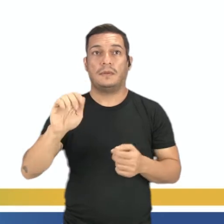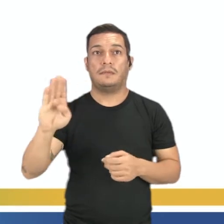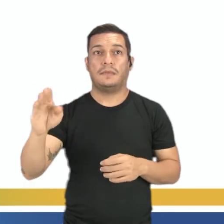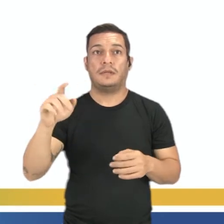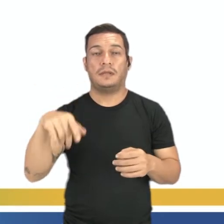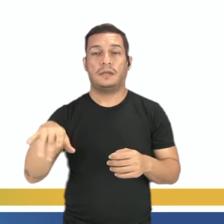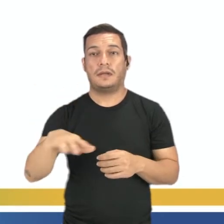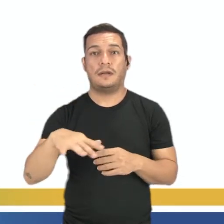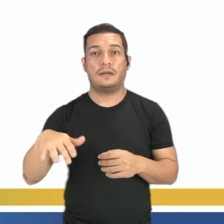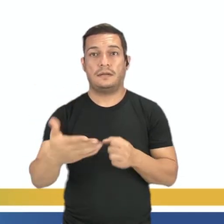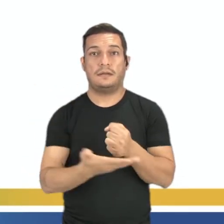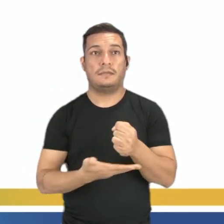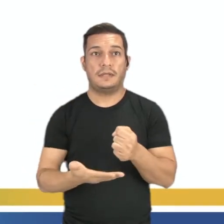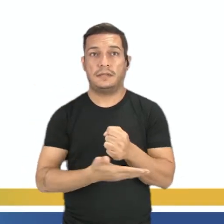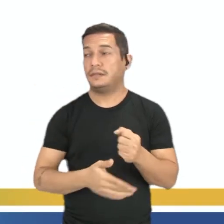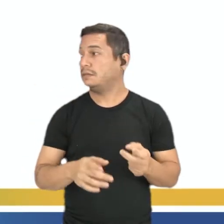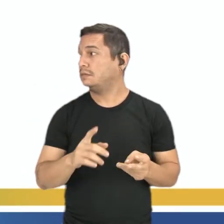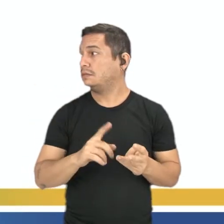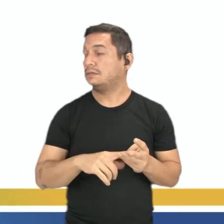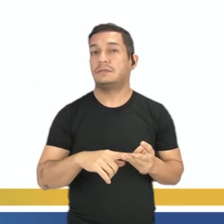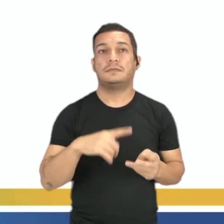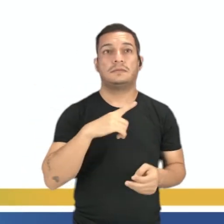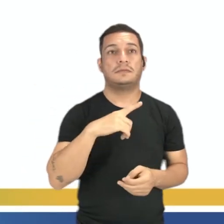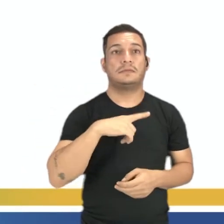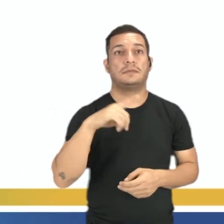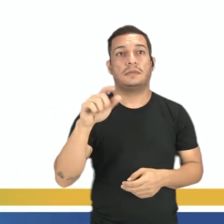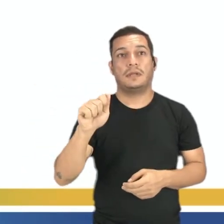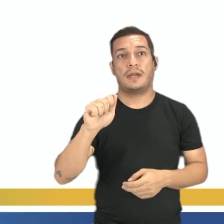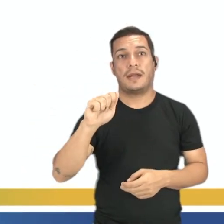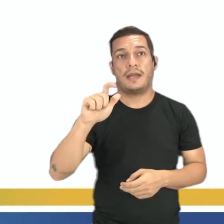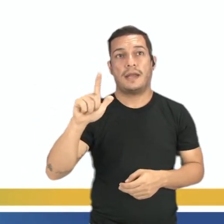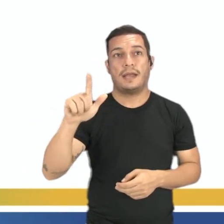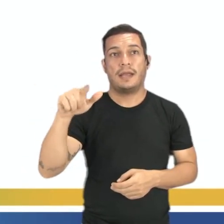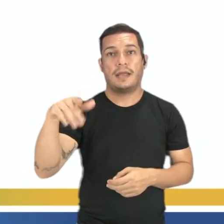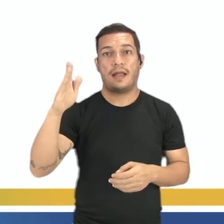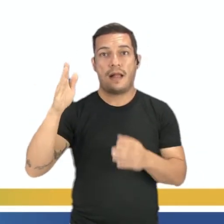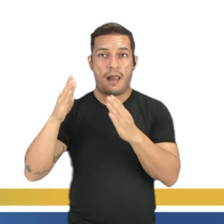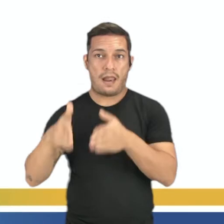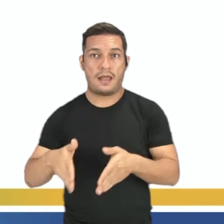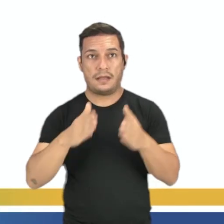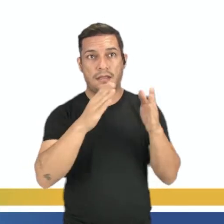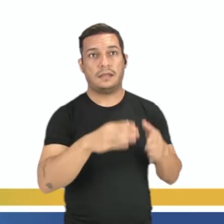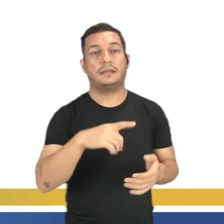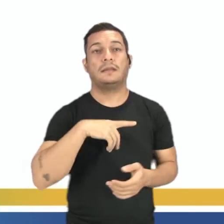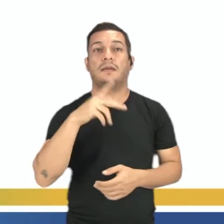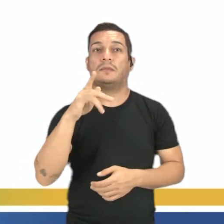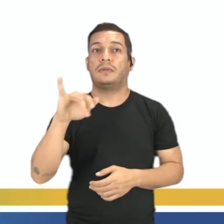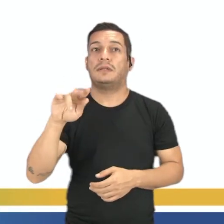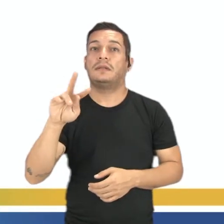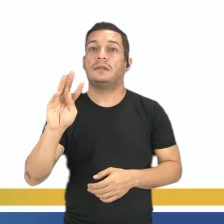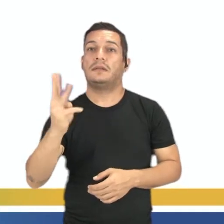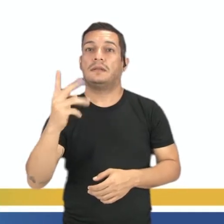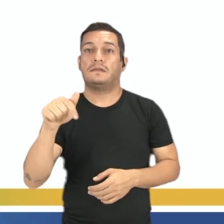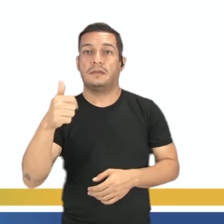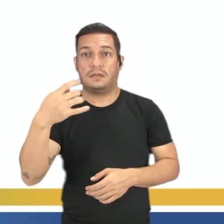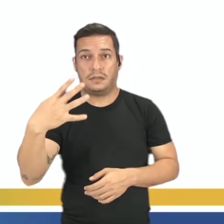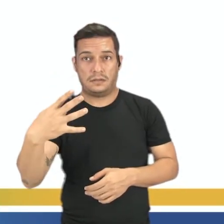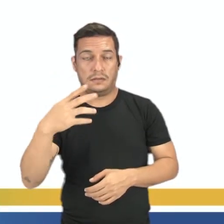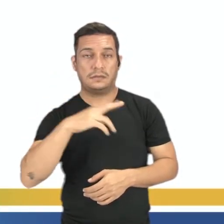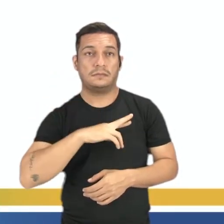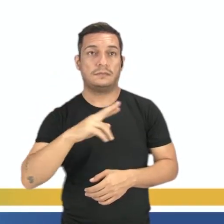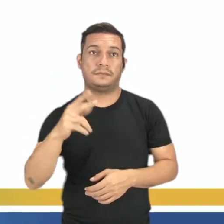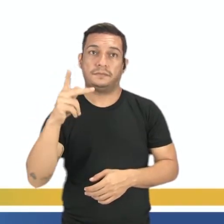é a área da base, temos a AL, que é a área lateral, e o π, 3,14, representado pela letra